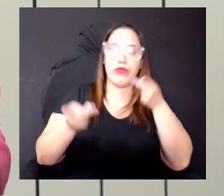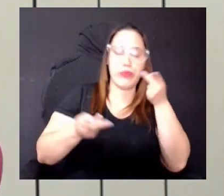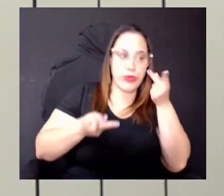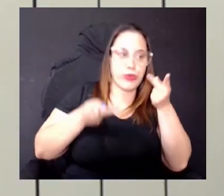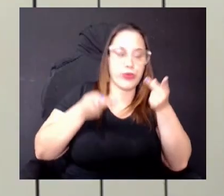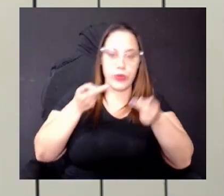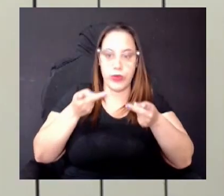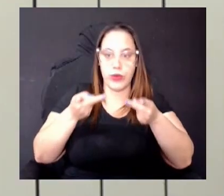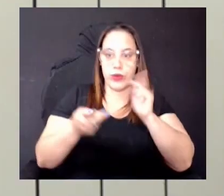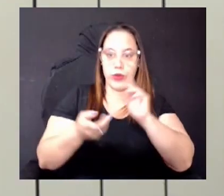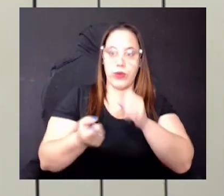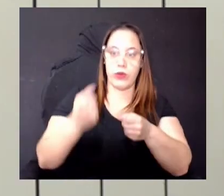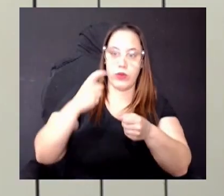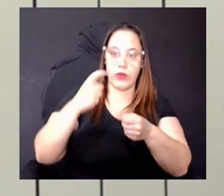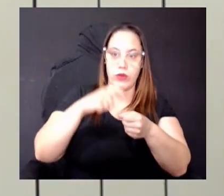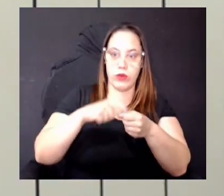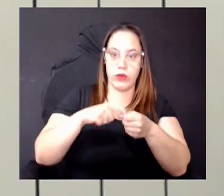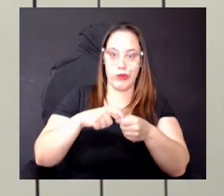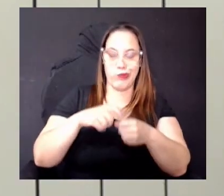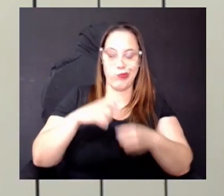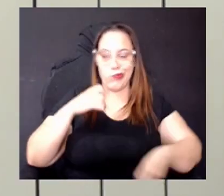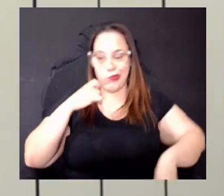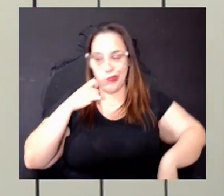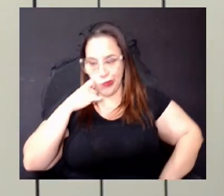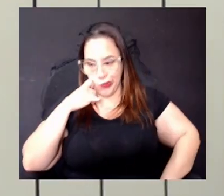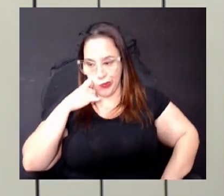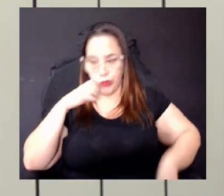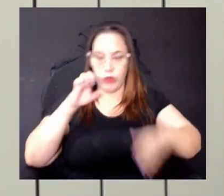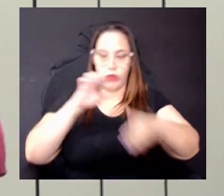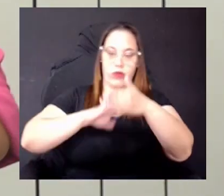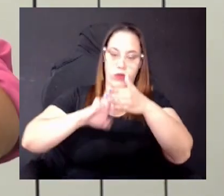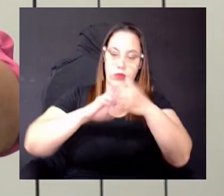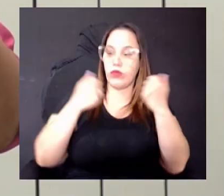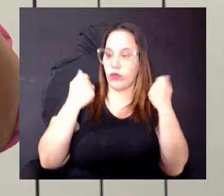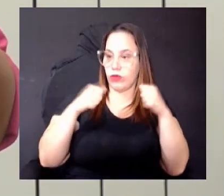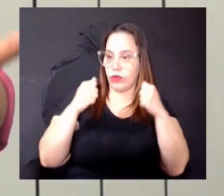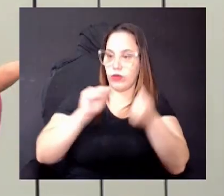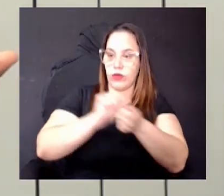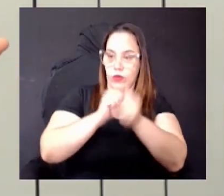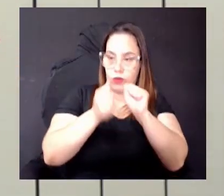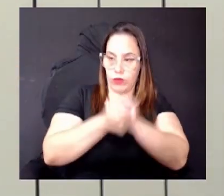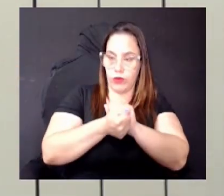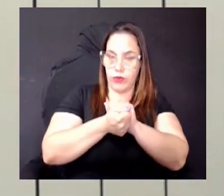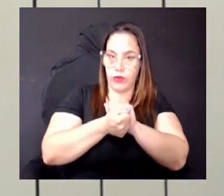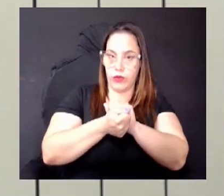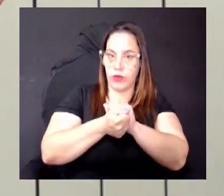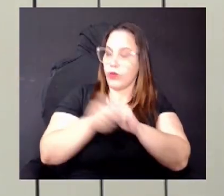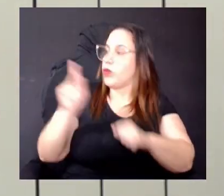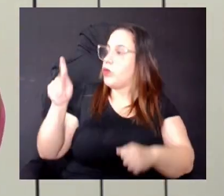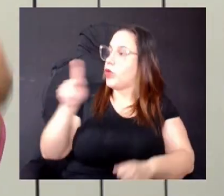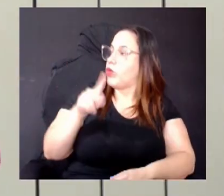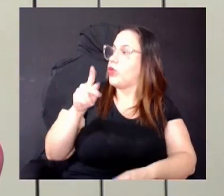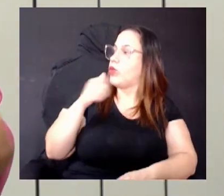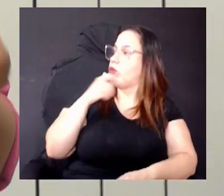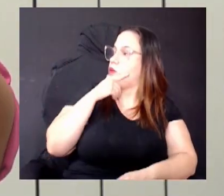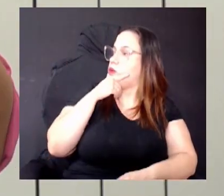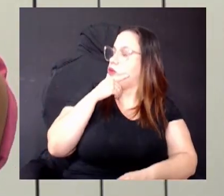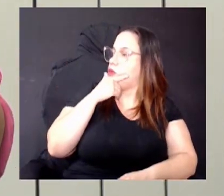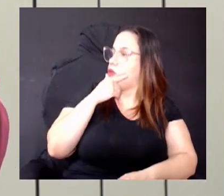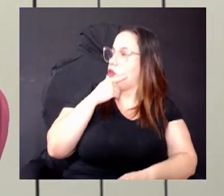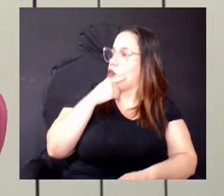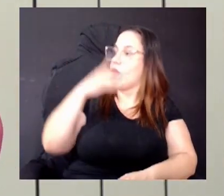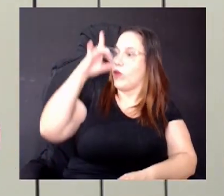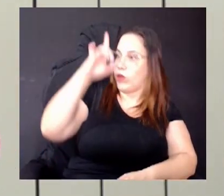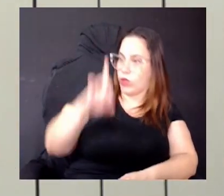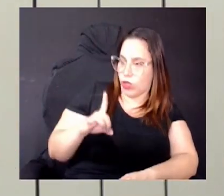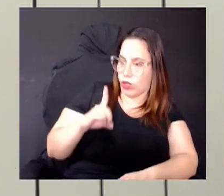trazendo as incertezas para empresas que precisam se adaptar. O professor é diretor do